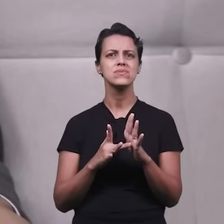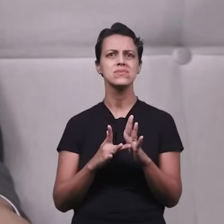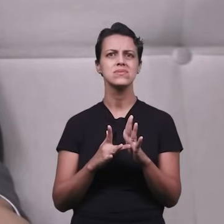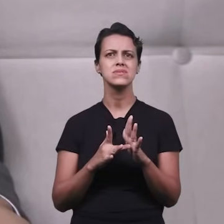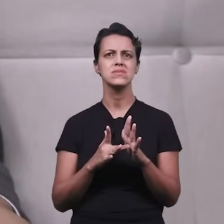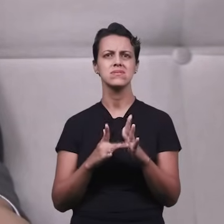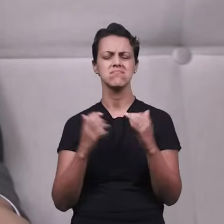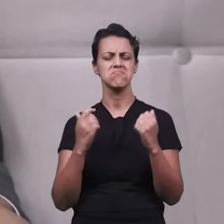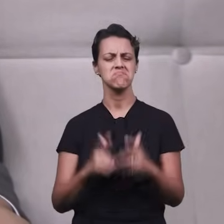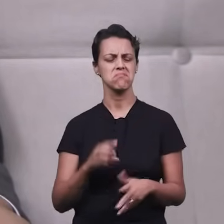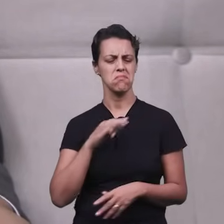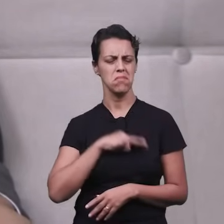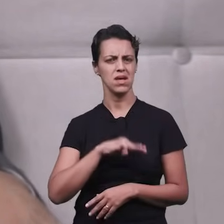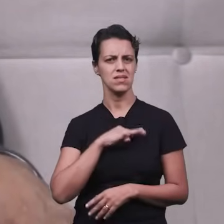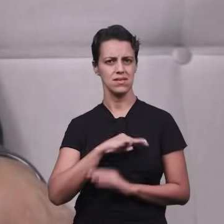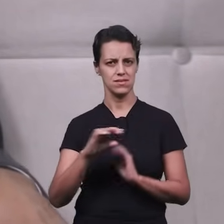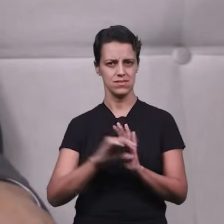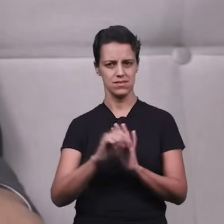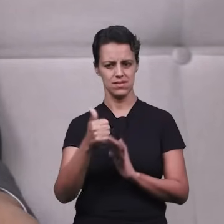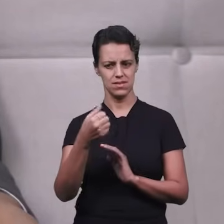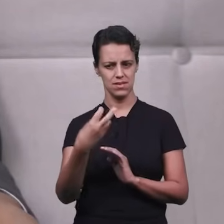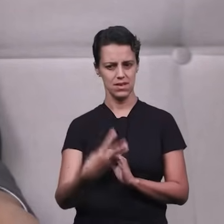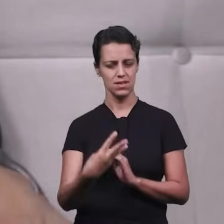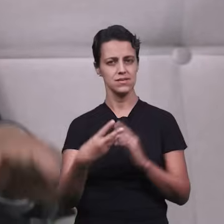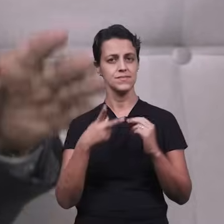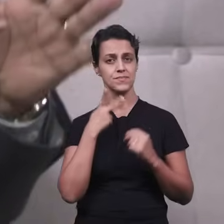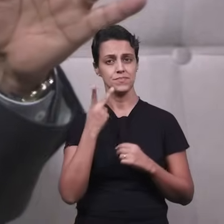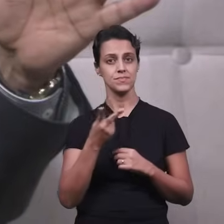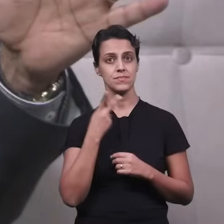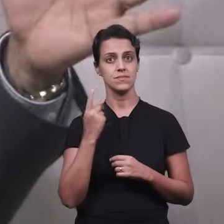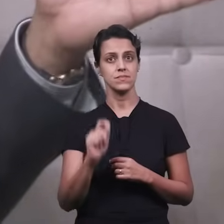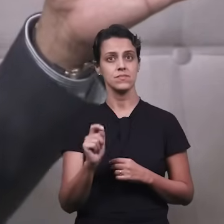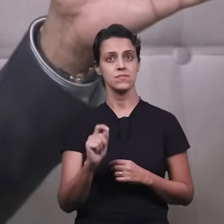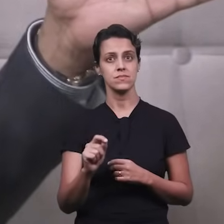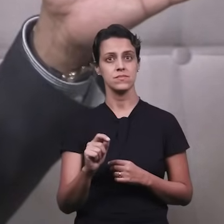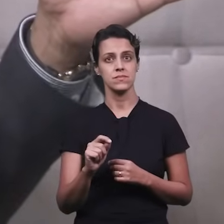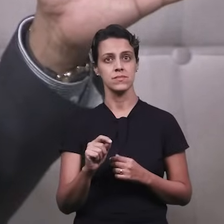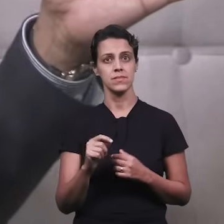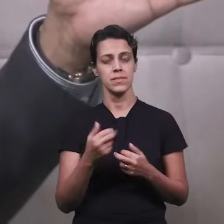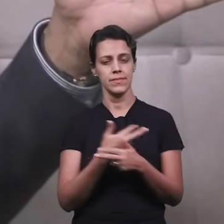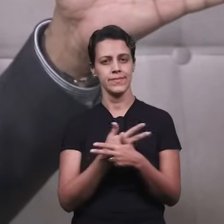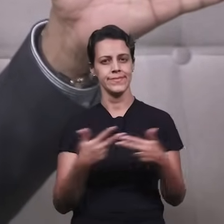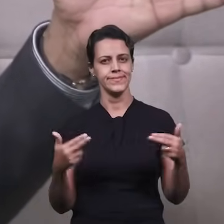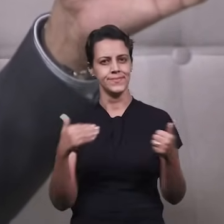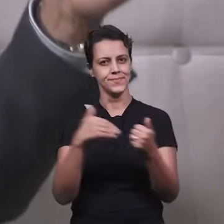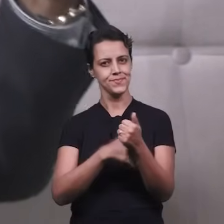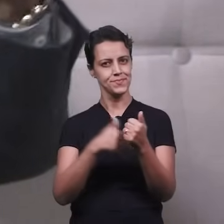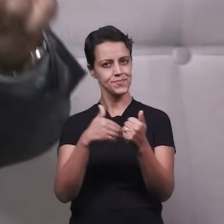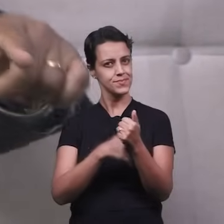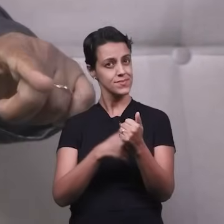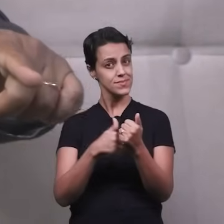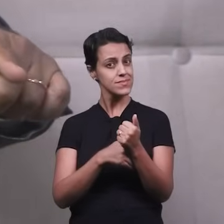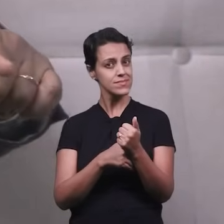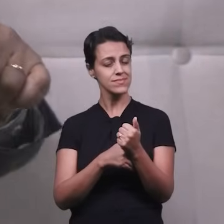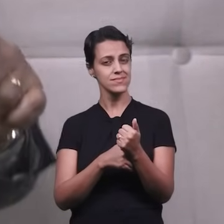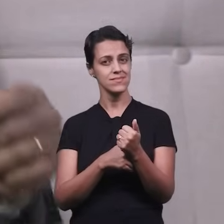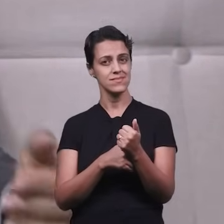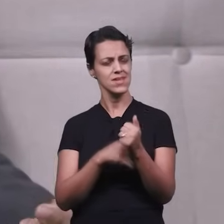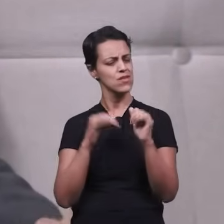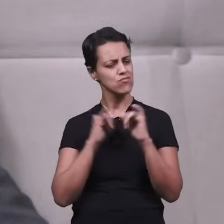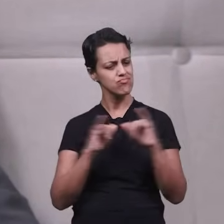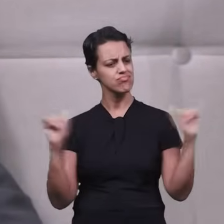Mateus 13, né, 11, se não falha a memória, ele falou que a vós é dado conhecer os reinos de Deus, os mistérios do reino de Deus, mas os demais por